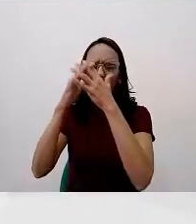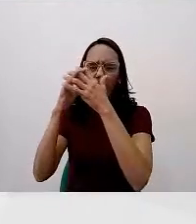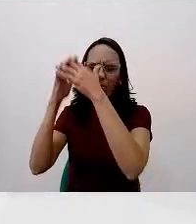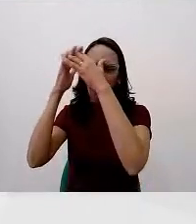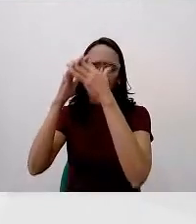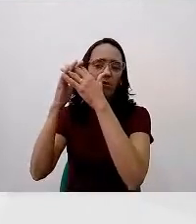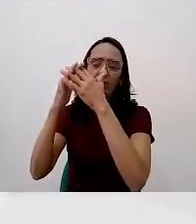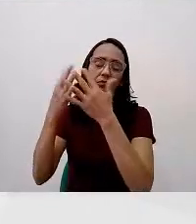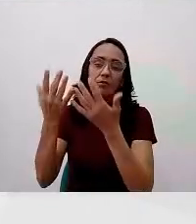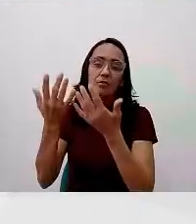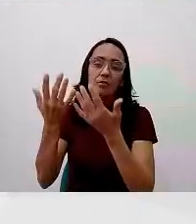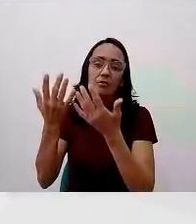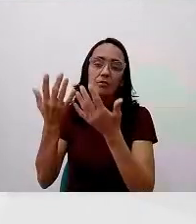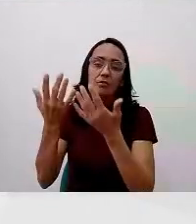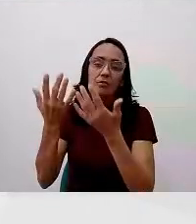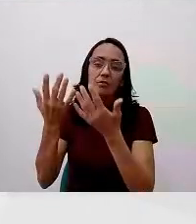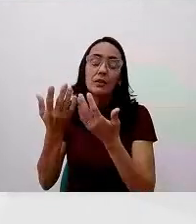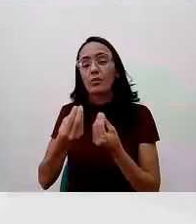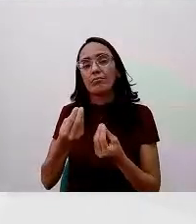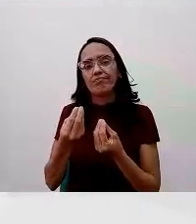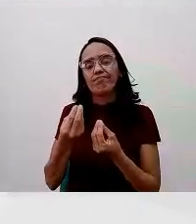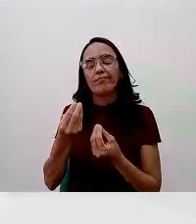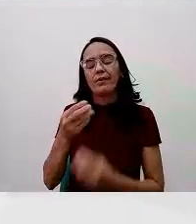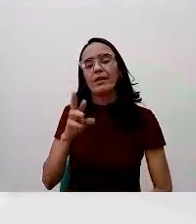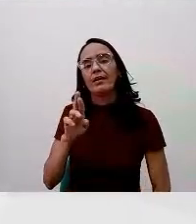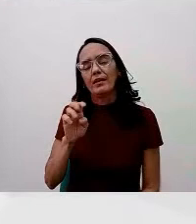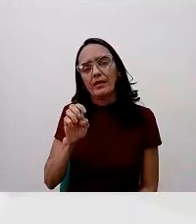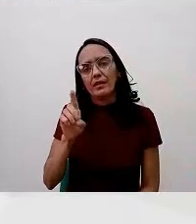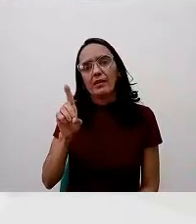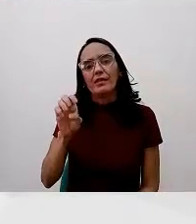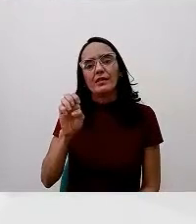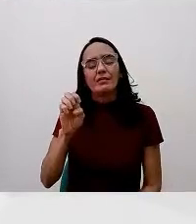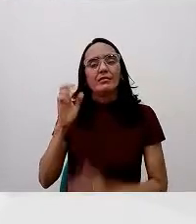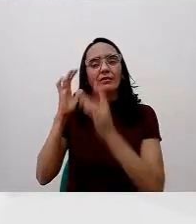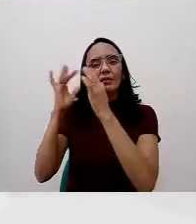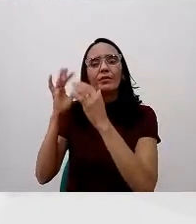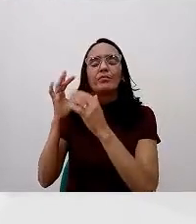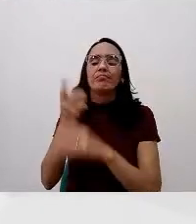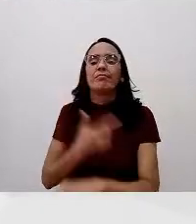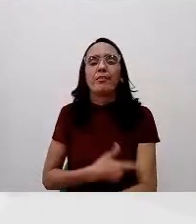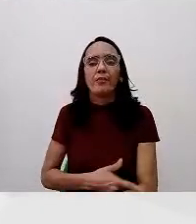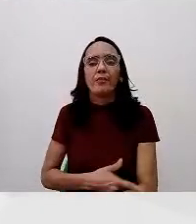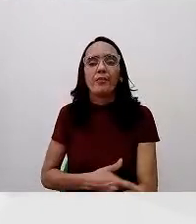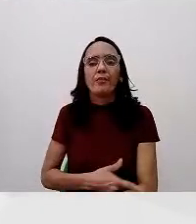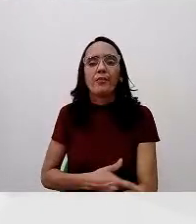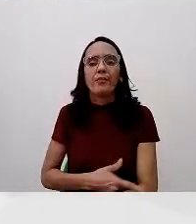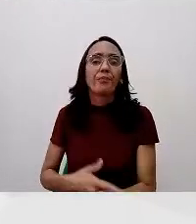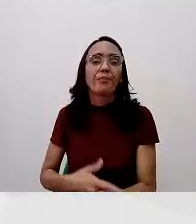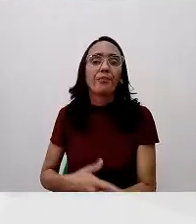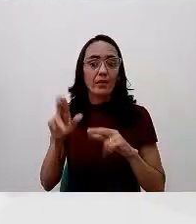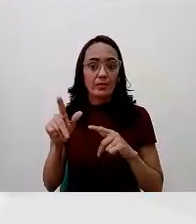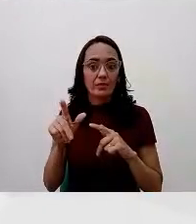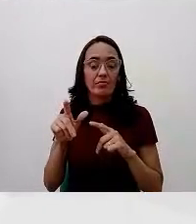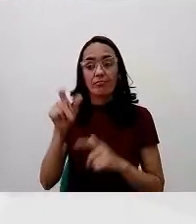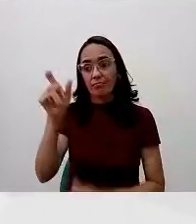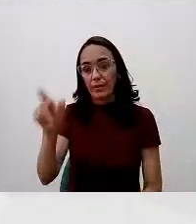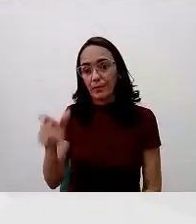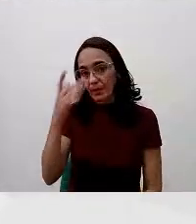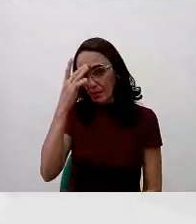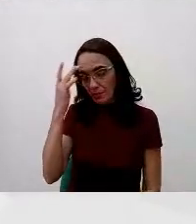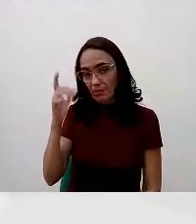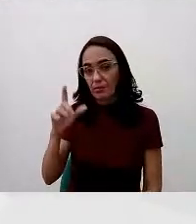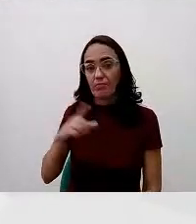biologicamente plausível começa a ter um comportamento parecido com quem tem Alzheimer. Aí, se você conseguir simular isso,